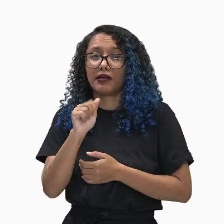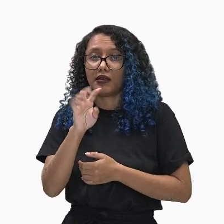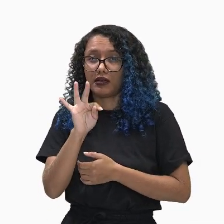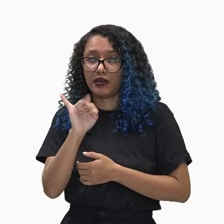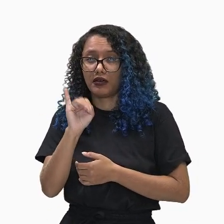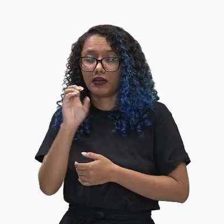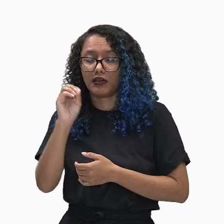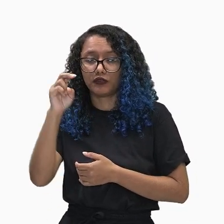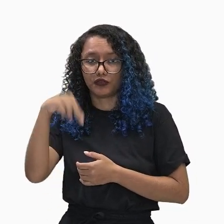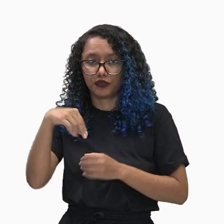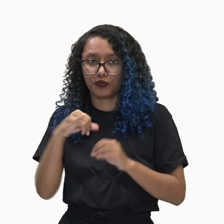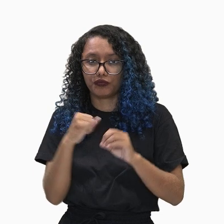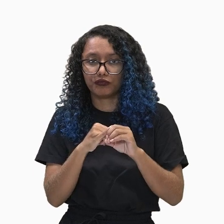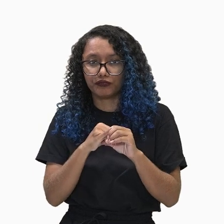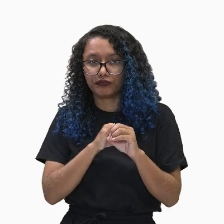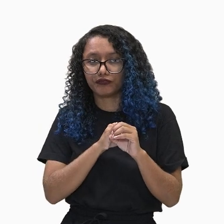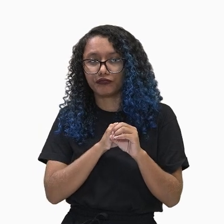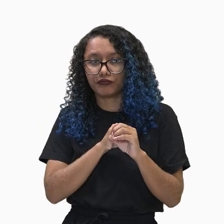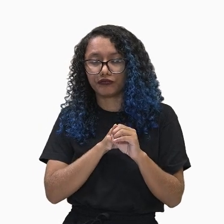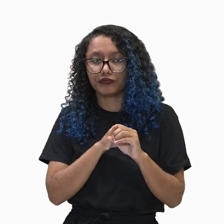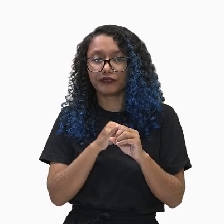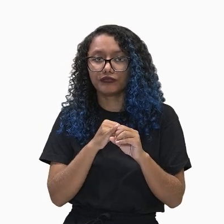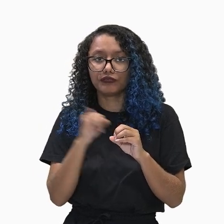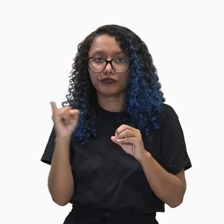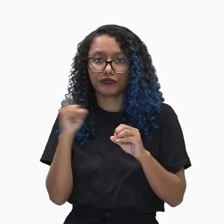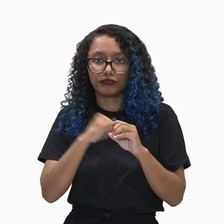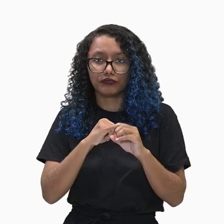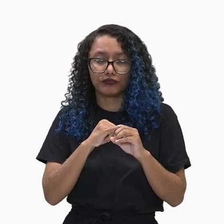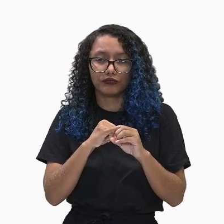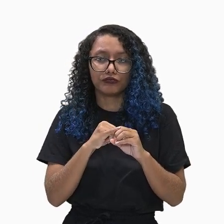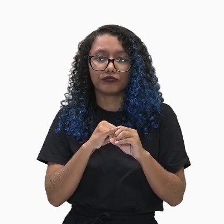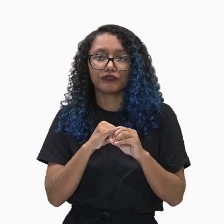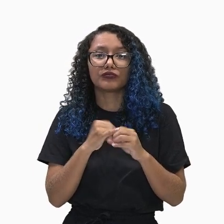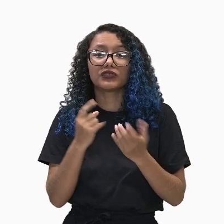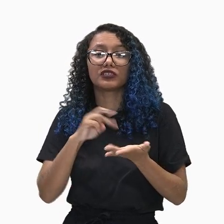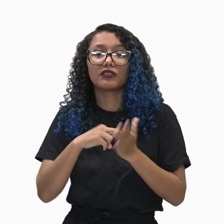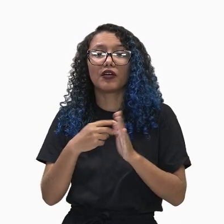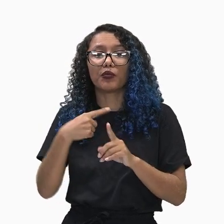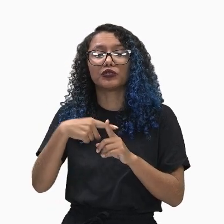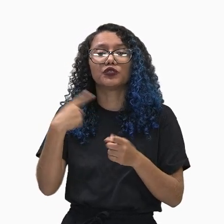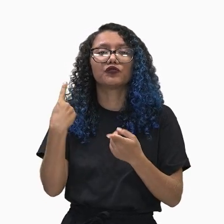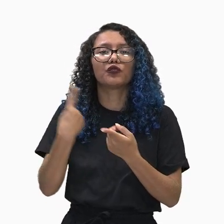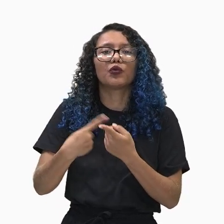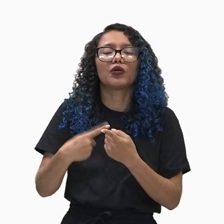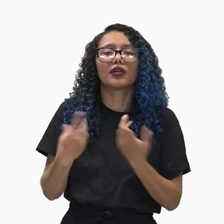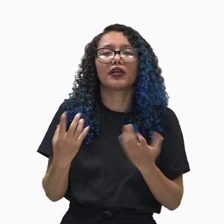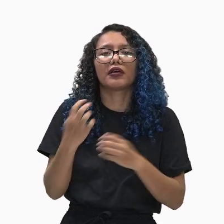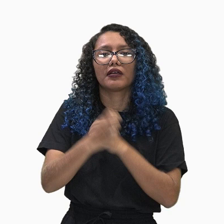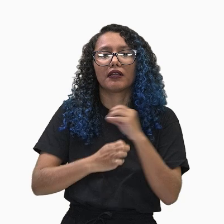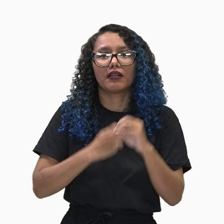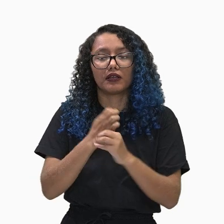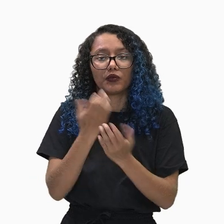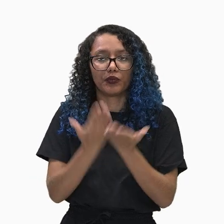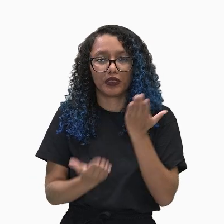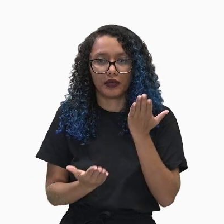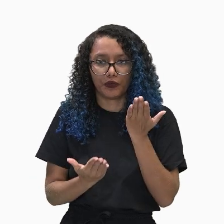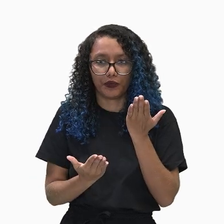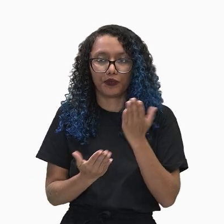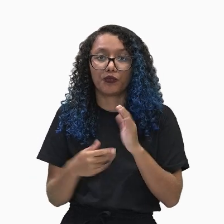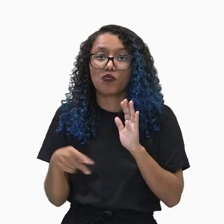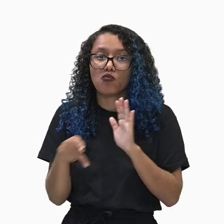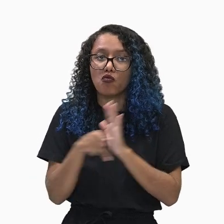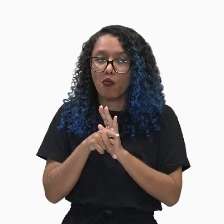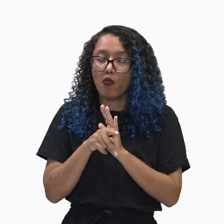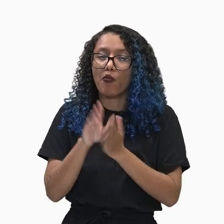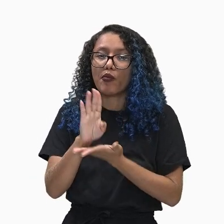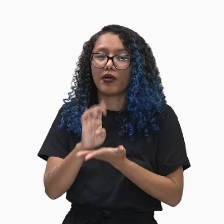o radical positivo, porque perdeu o elétron, que compõe a sua base.